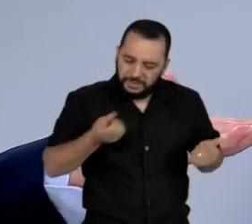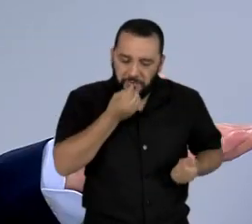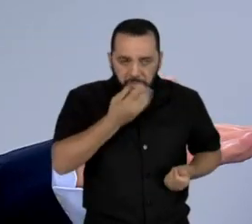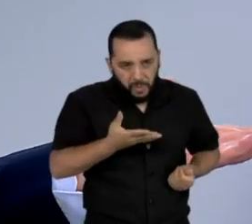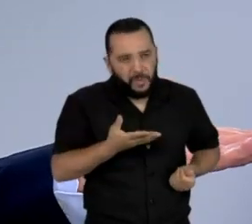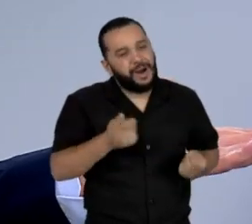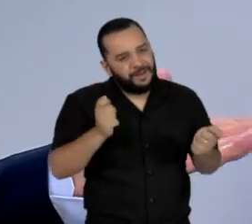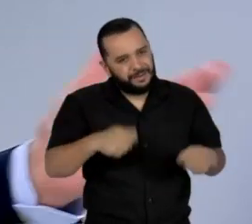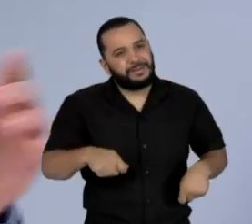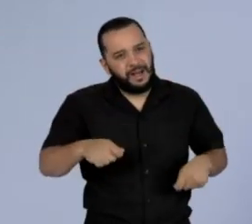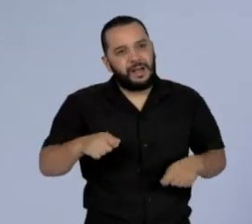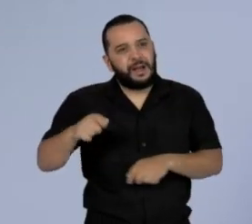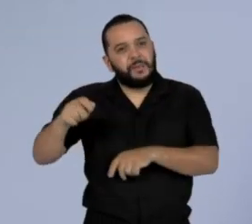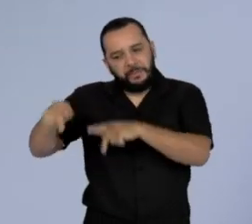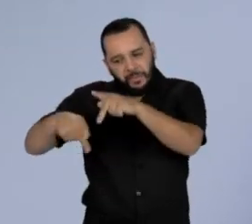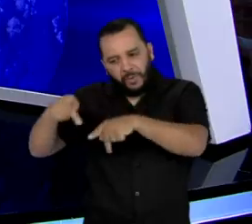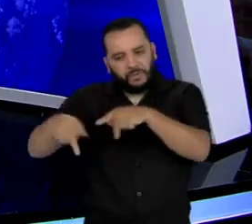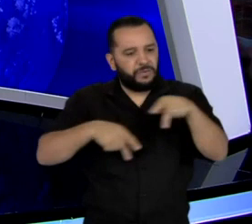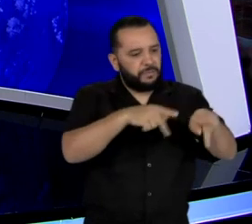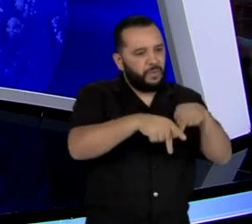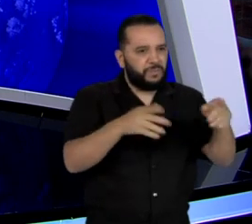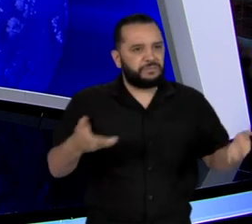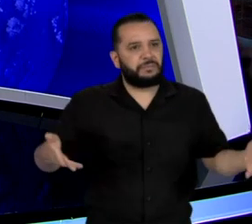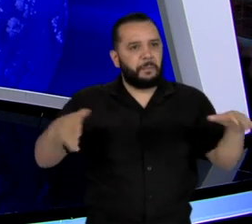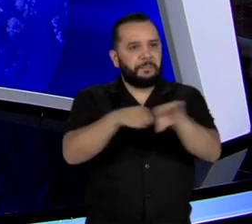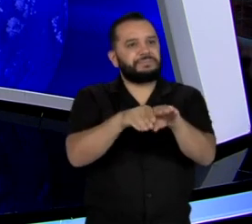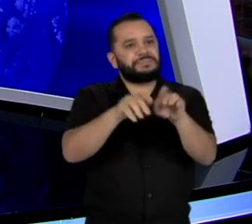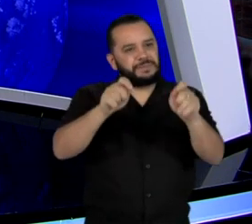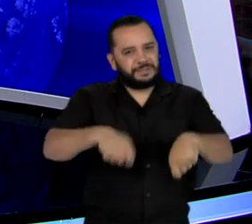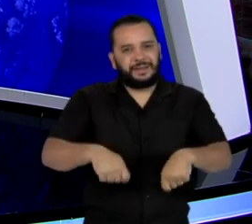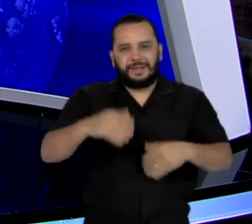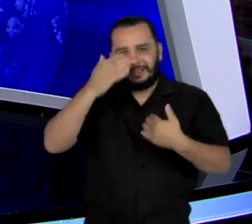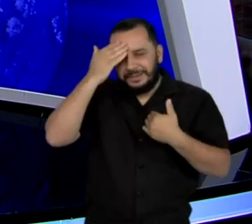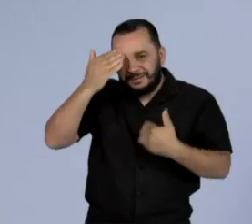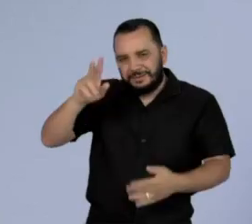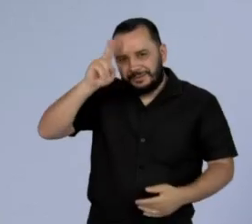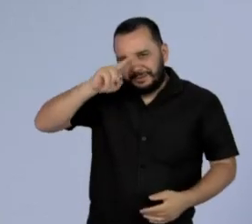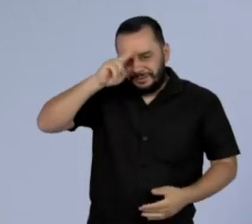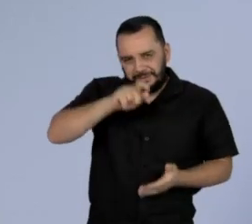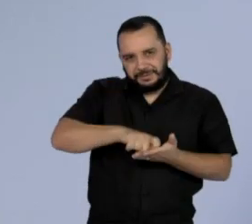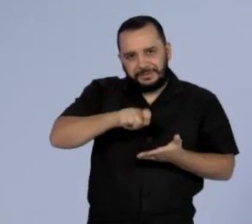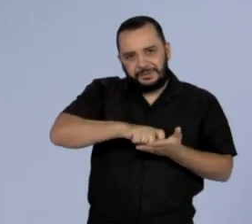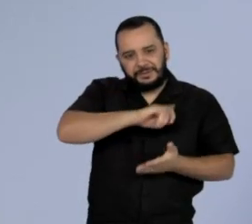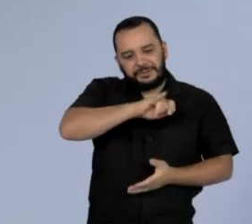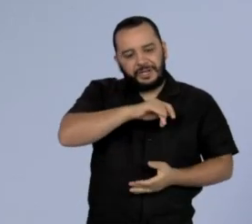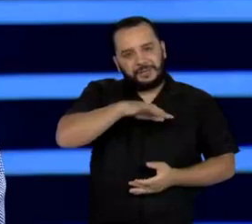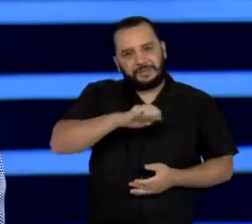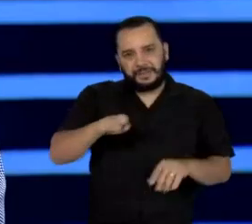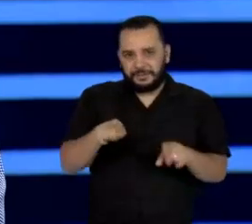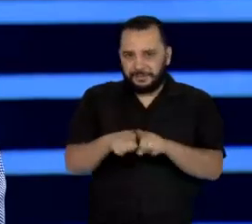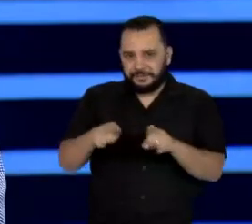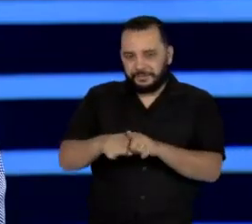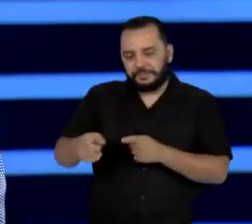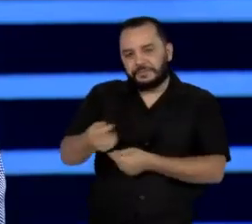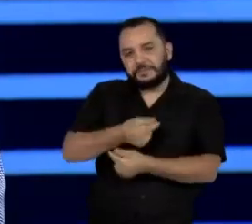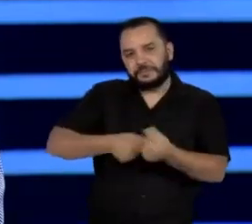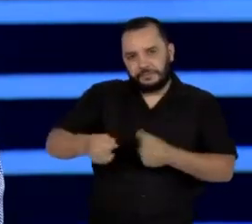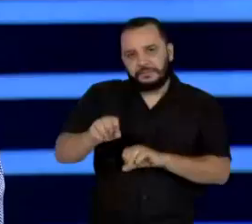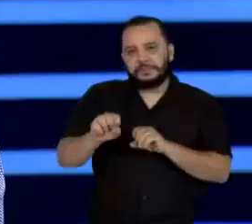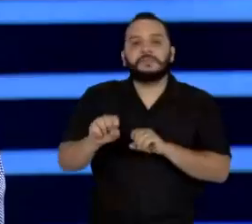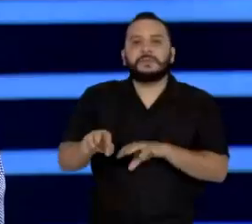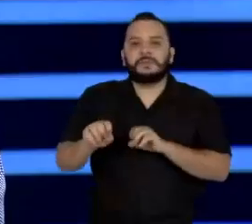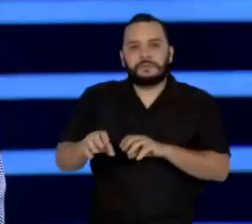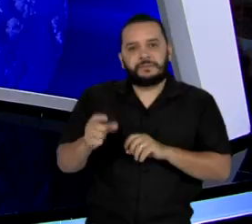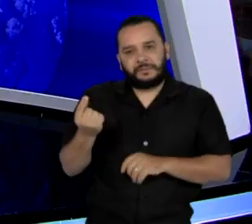vamos igualar os cidadãos. Muito bem. E nós agradecemos a presença do historiador e escritor Jaime Pinsky e do administrador e educador financeiro